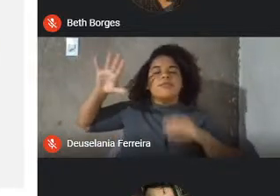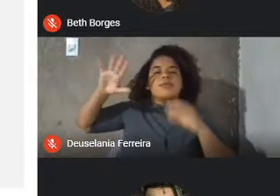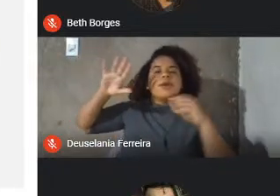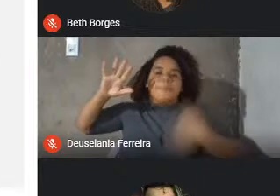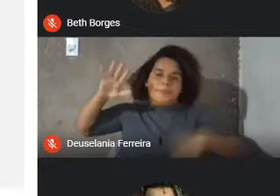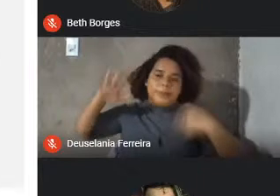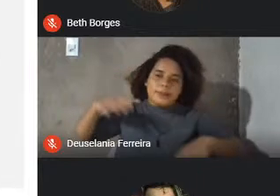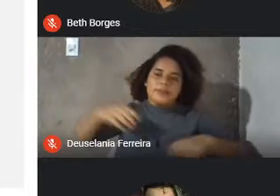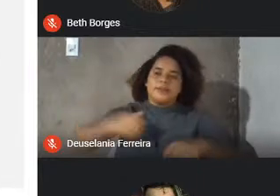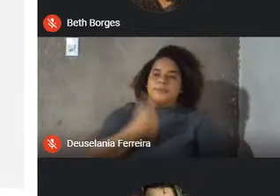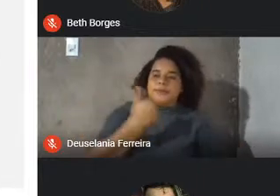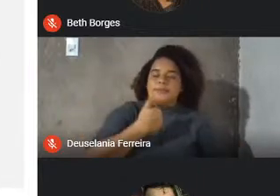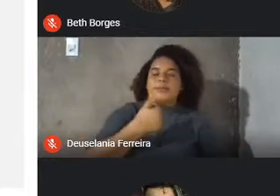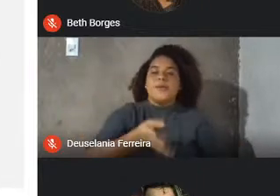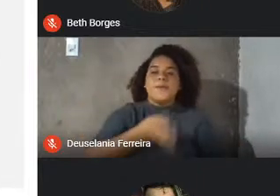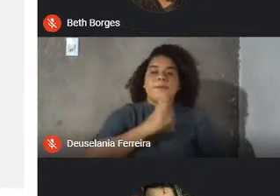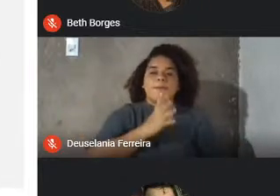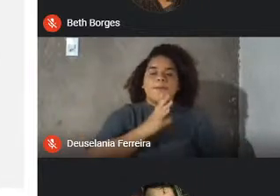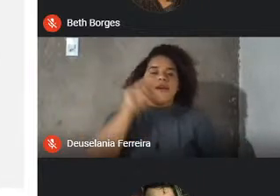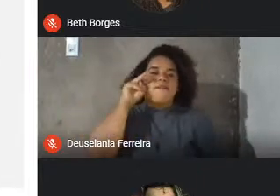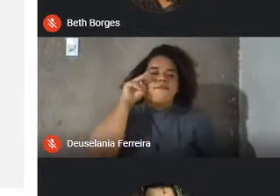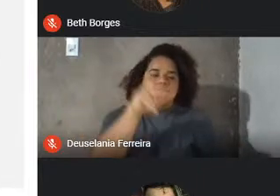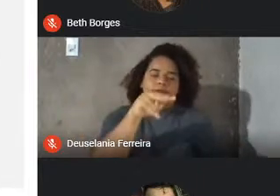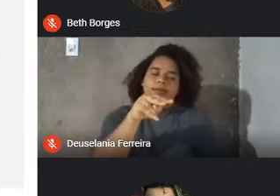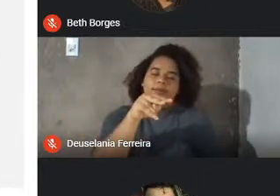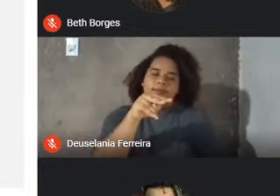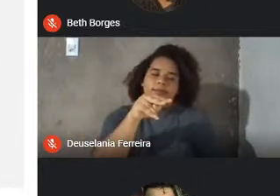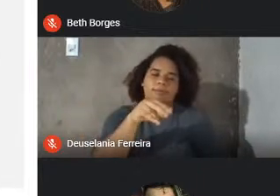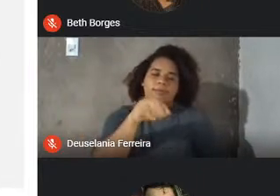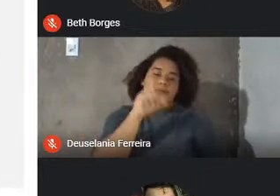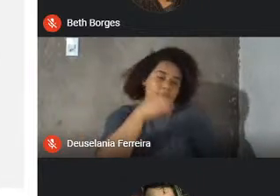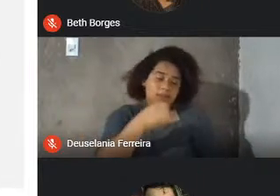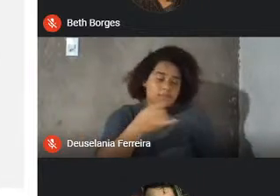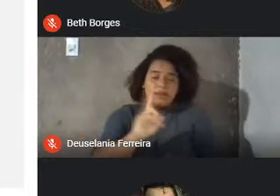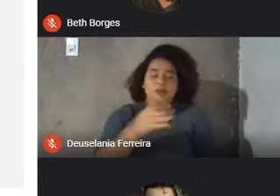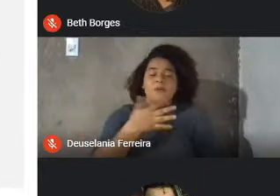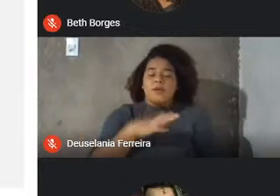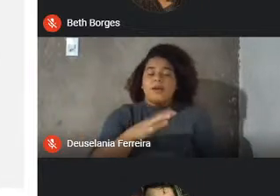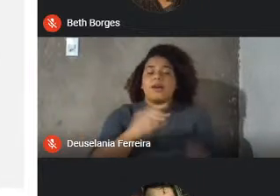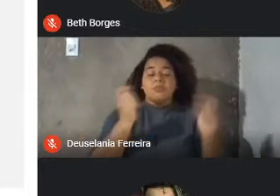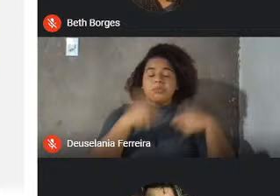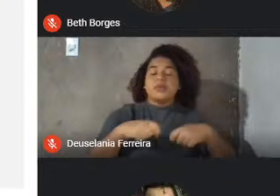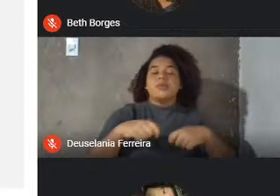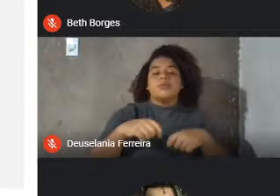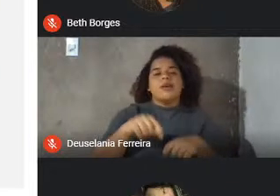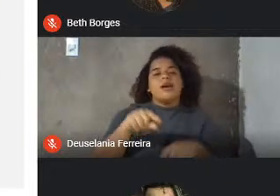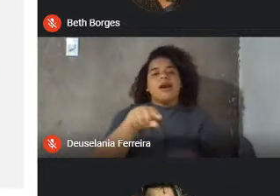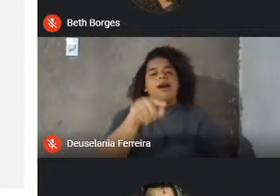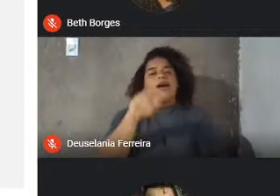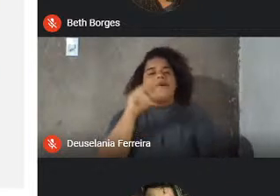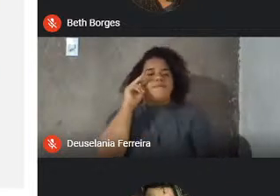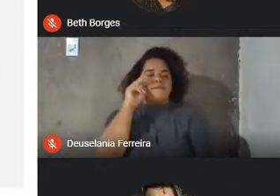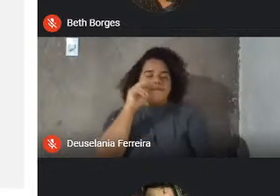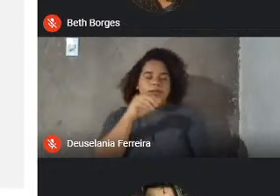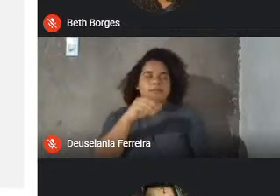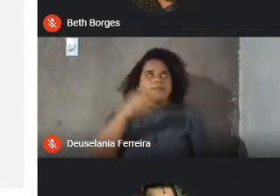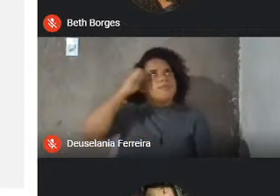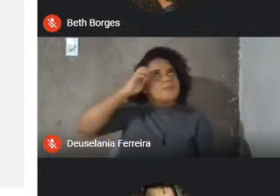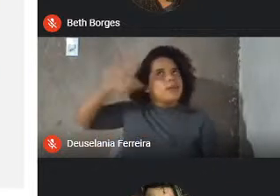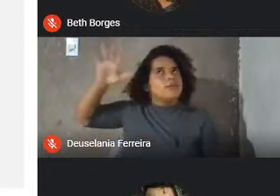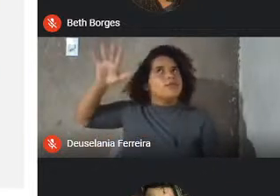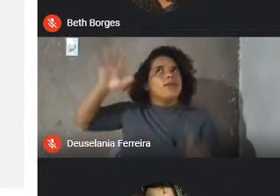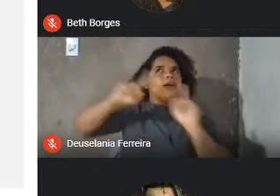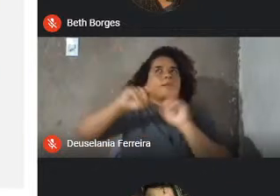conhecemos, fica um pouco complicado imaginar. Muitas vezes você pode até conseguir imaginar algo, né,